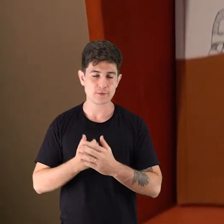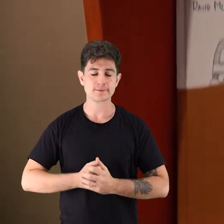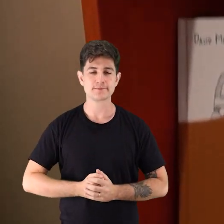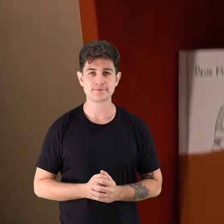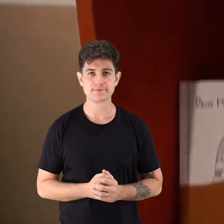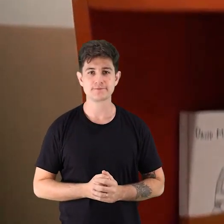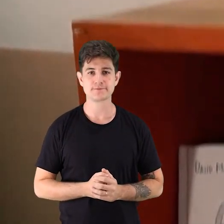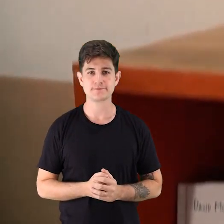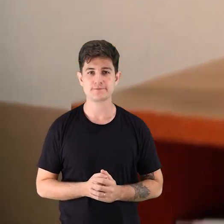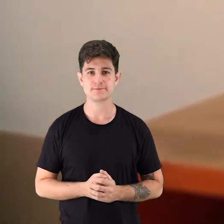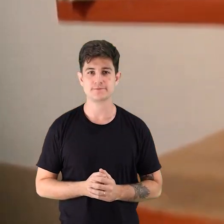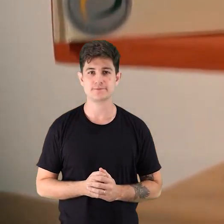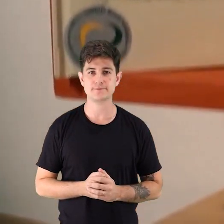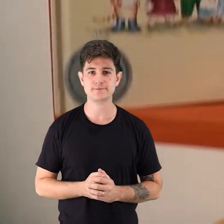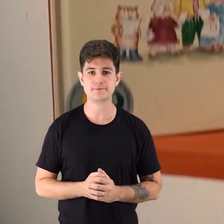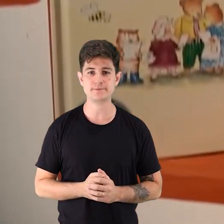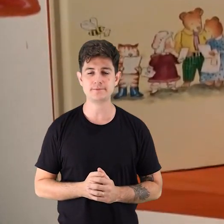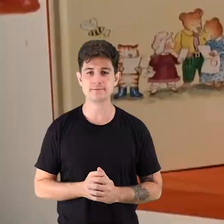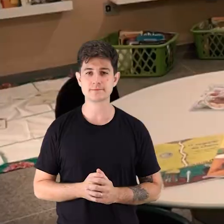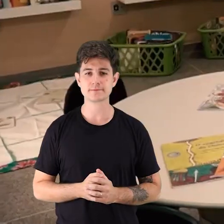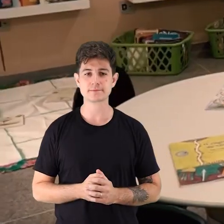livros.